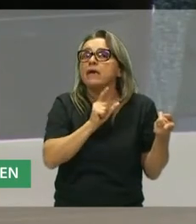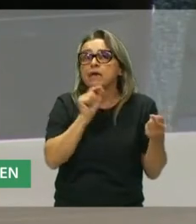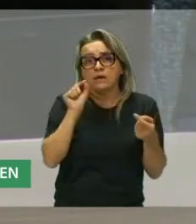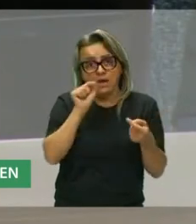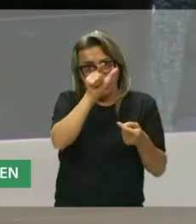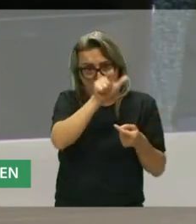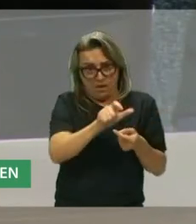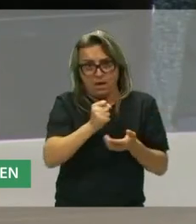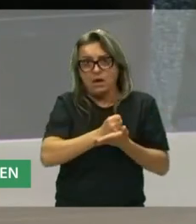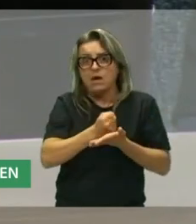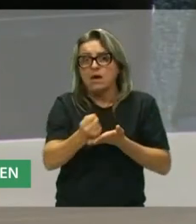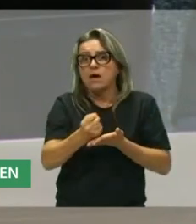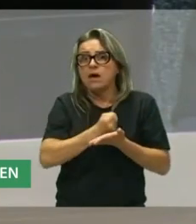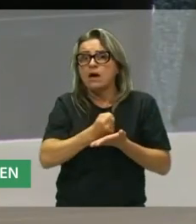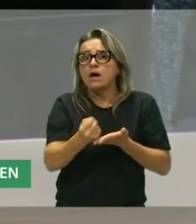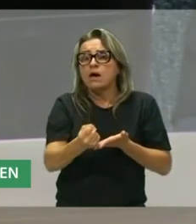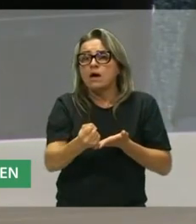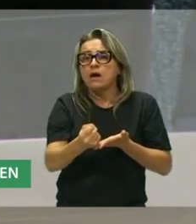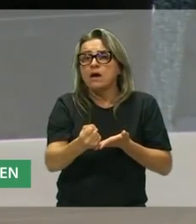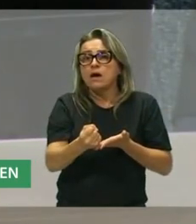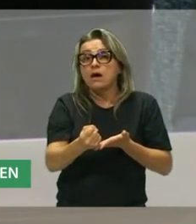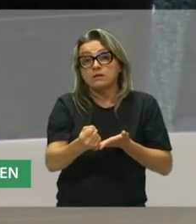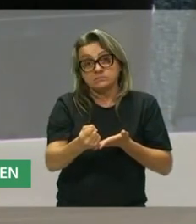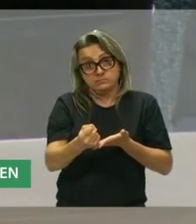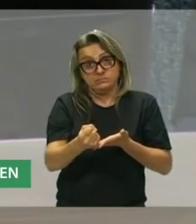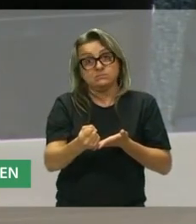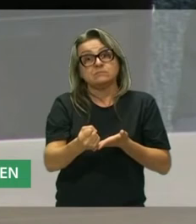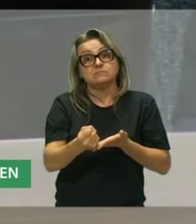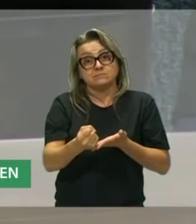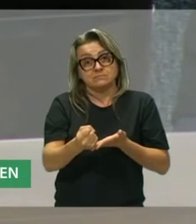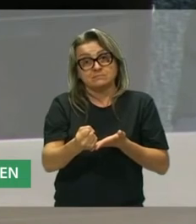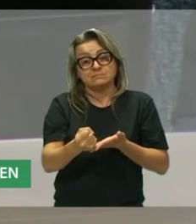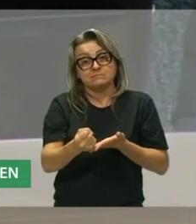contratou ou o contratado? E